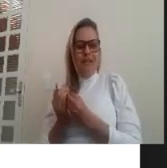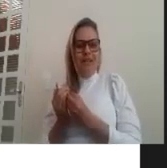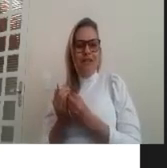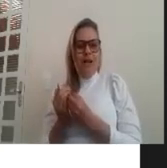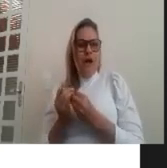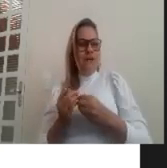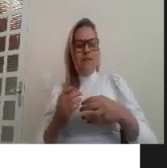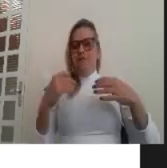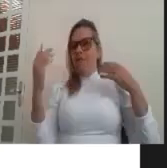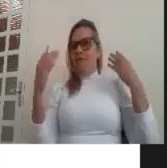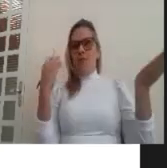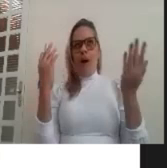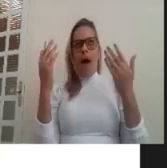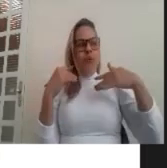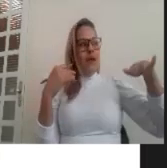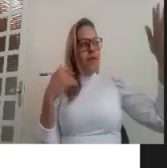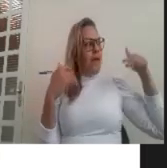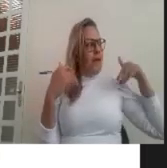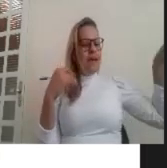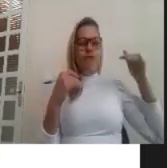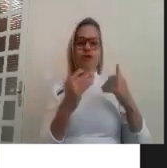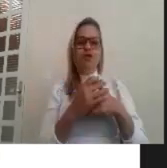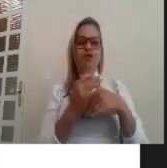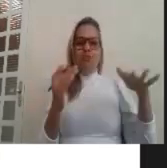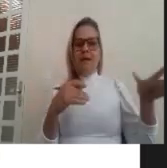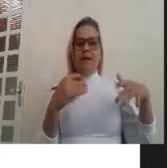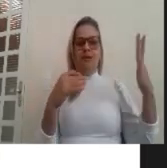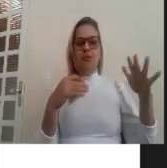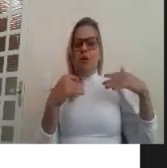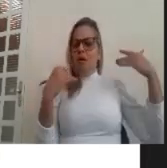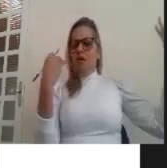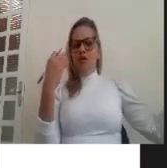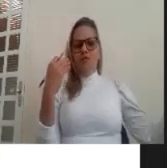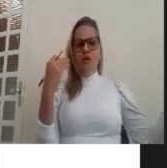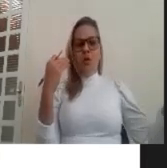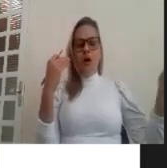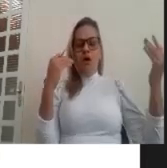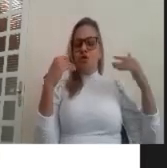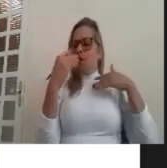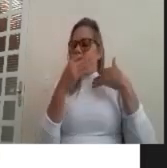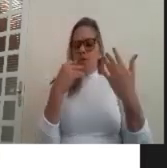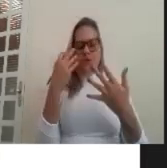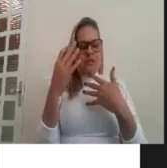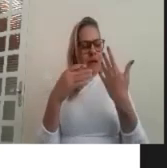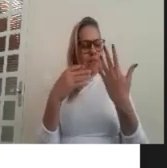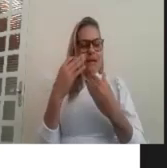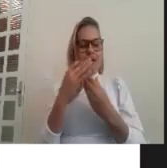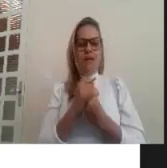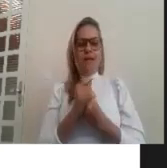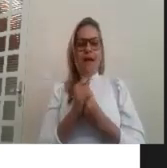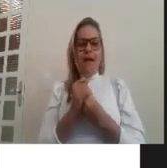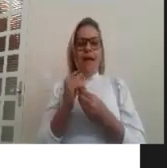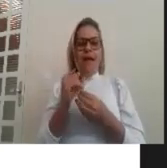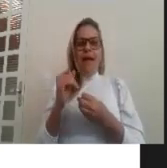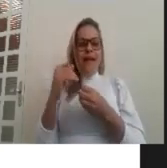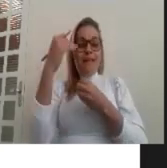para a gente, assim, que foi um papo, né? Que ela saiu e falou, gente, eu não passaria aí tudo. E isso ficou. Só que não associei a massagem,